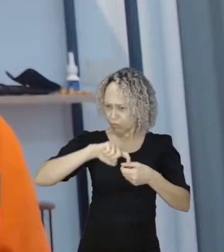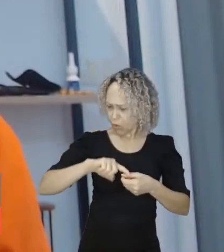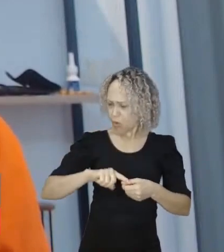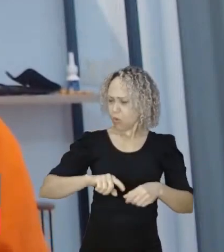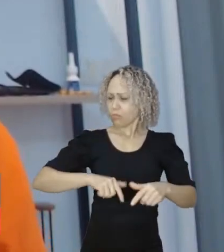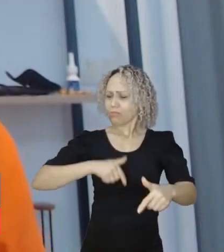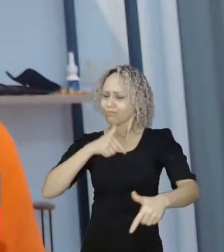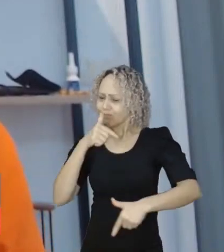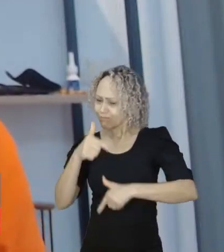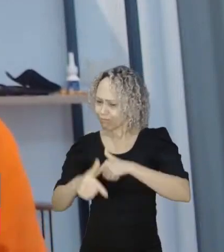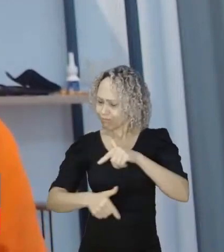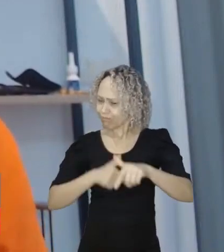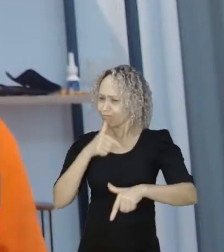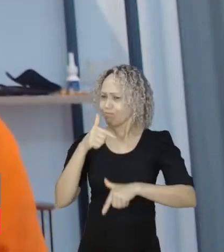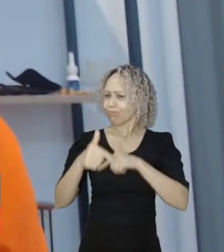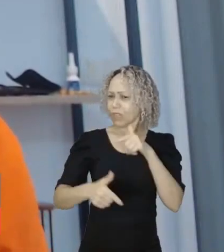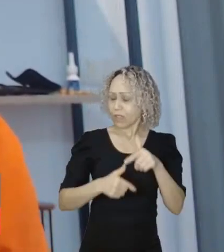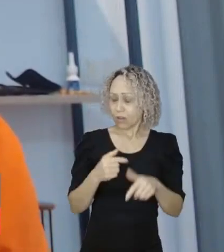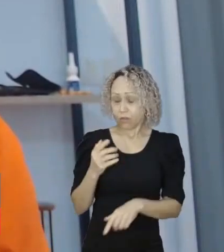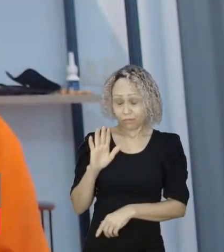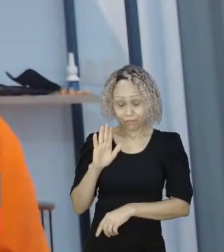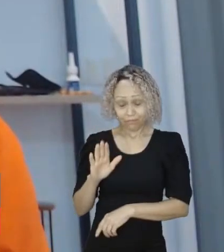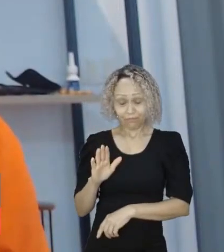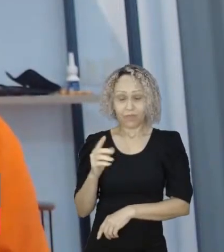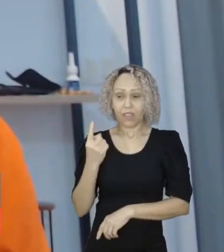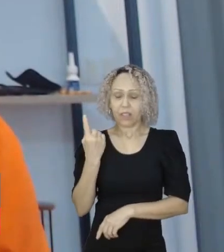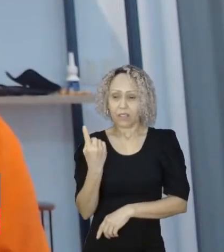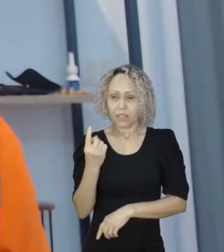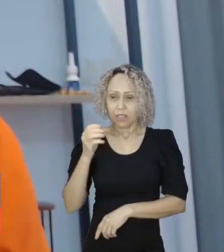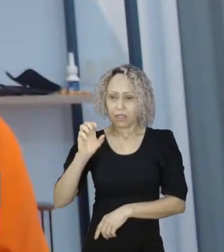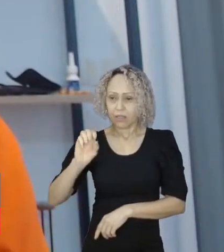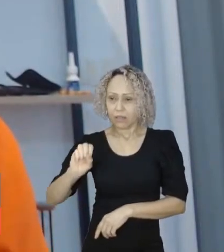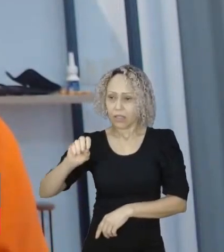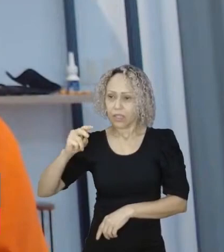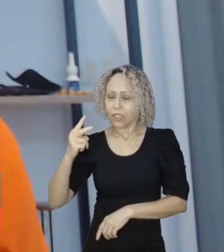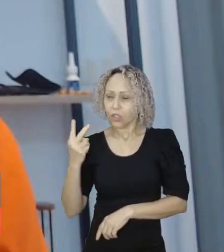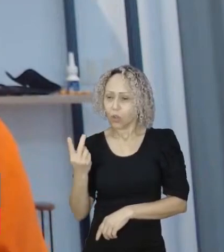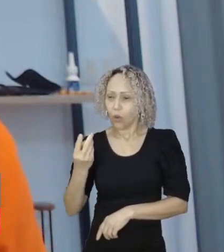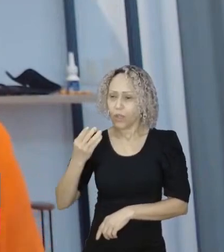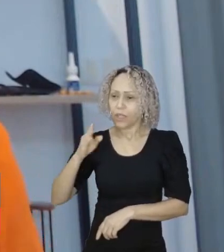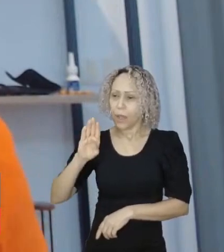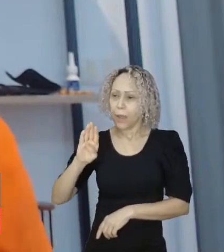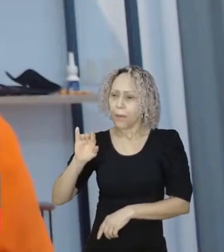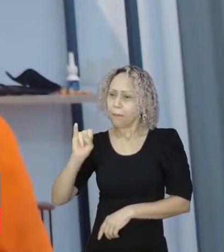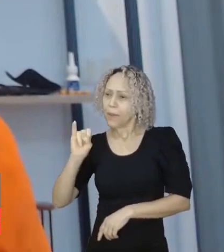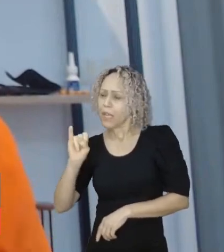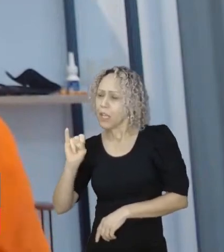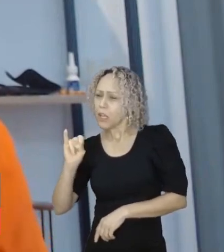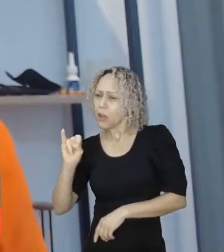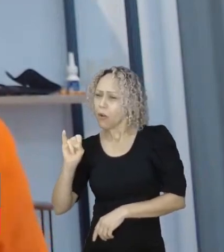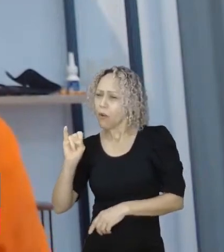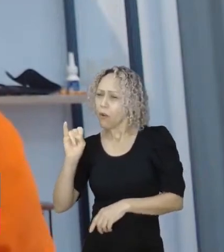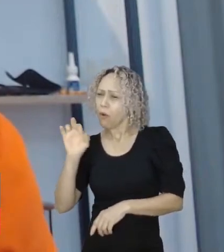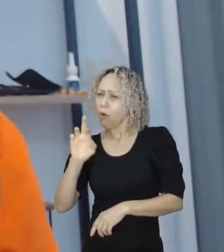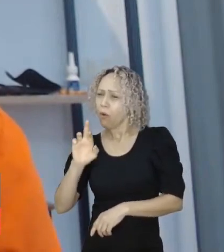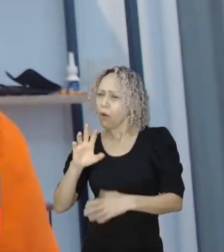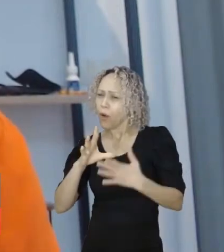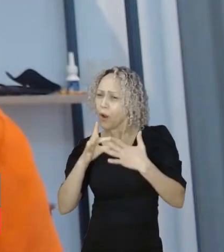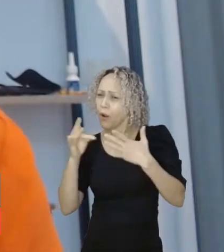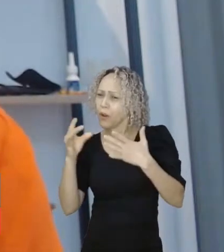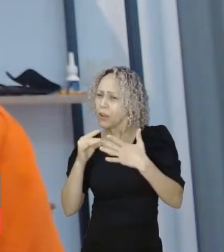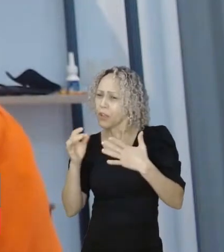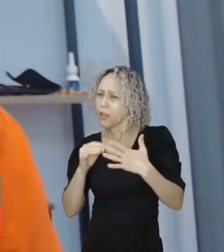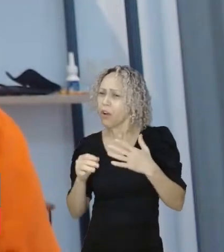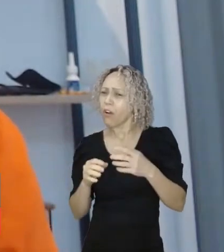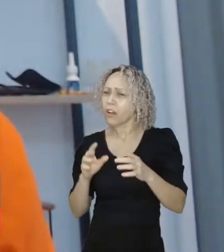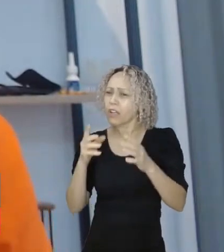102 bilhões de dólares investidos nos próximos 5 anos representam nada mais, nada menos do que R$500